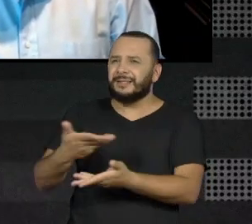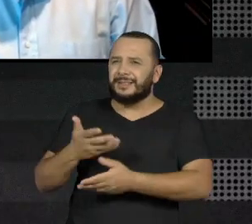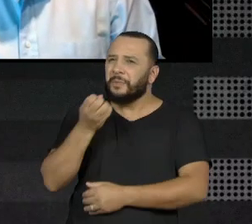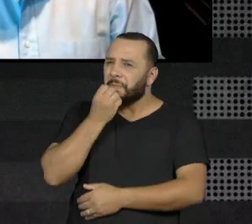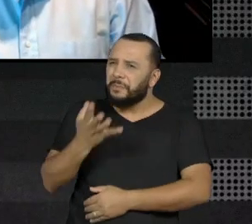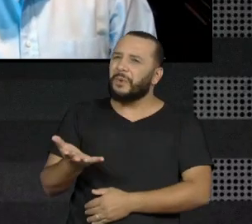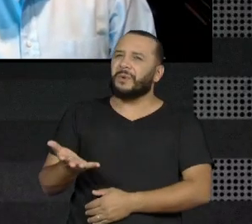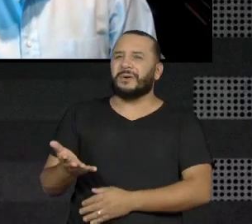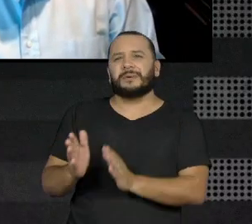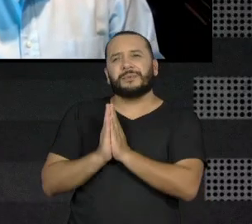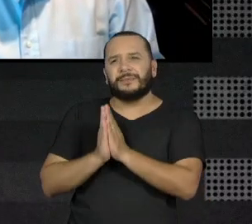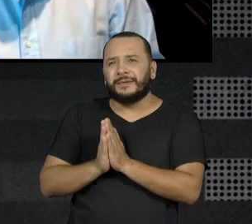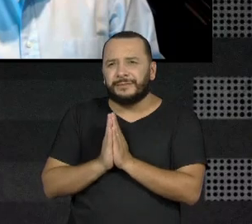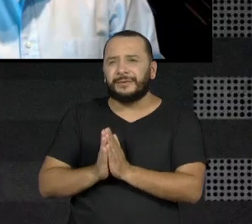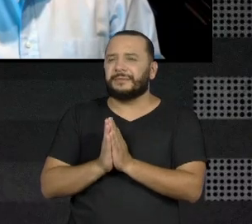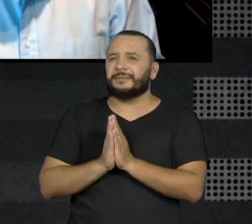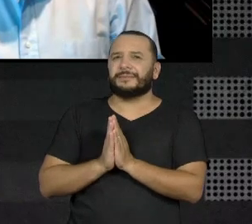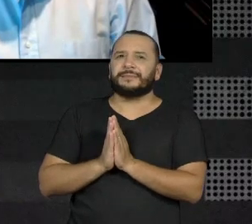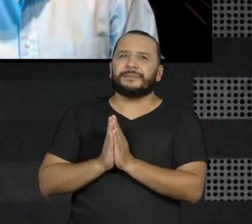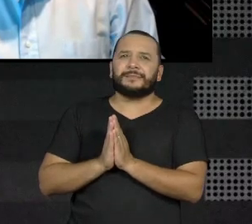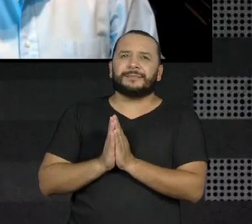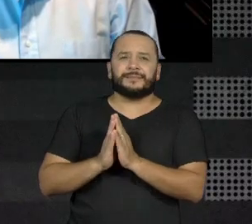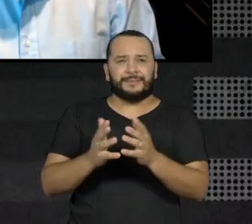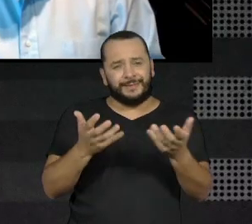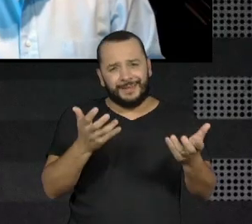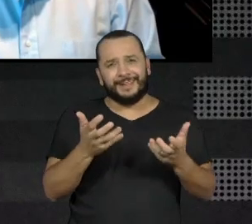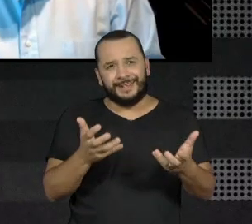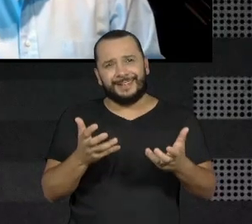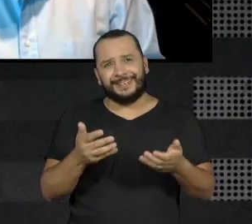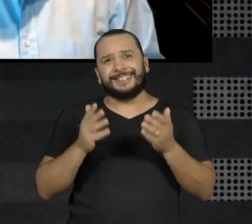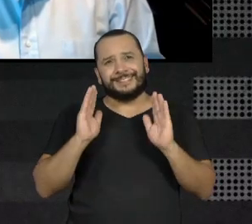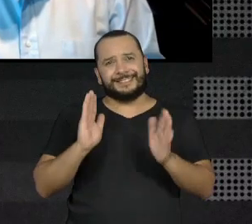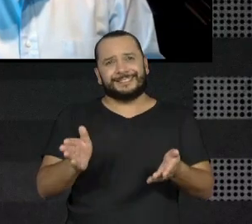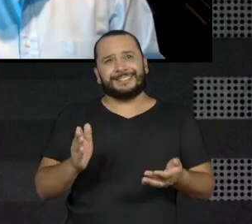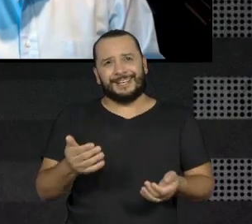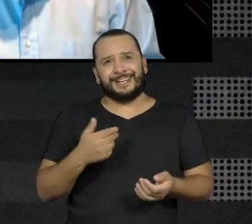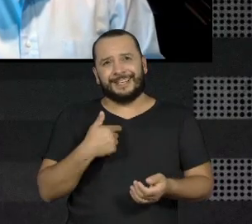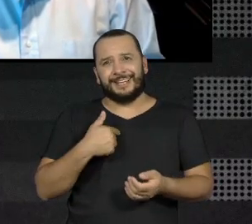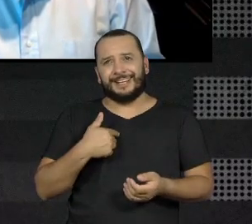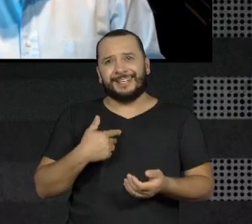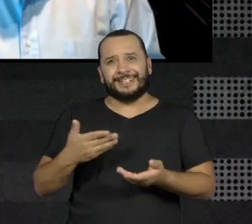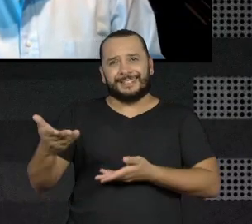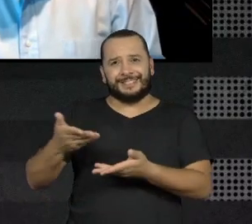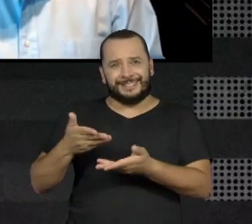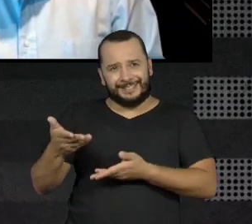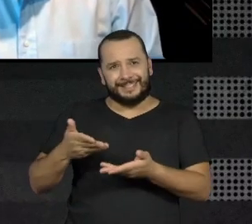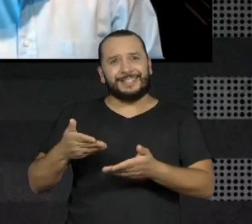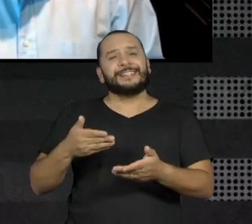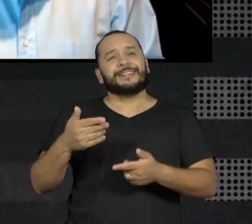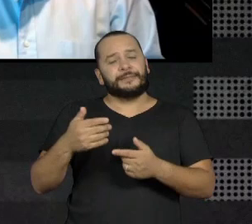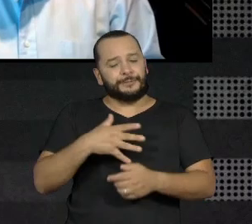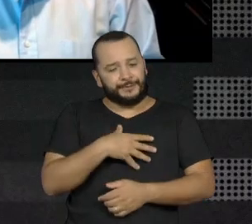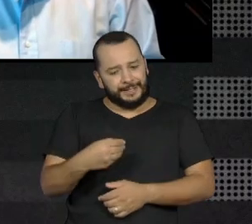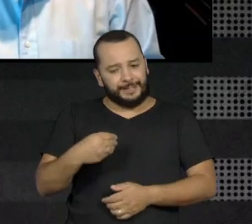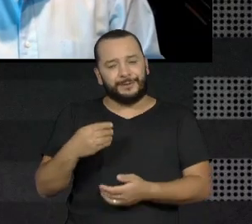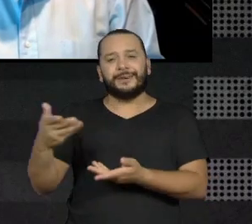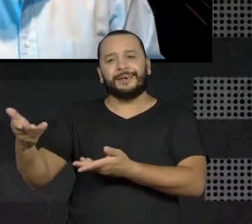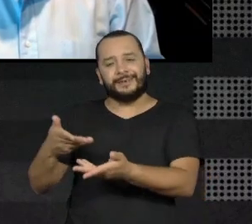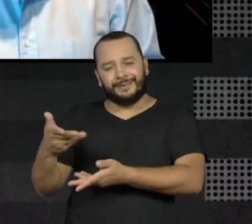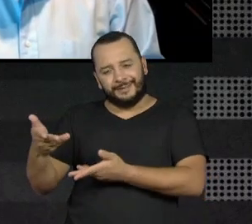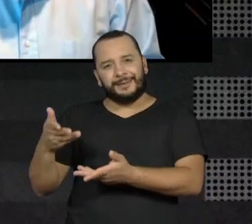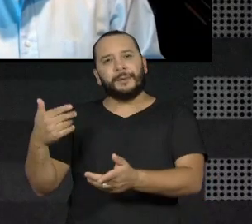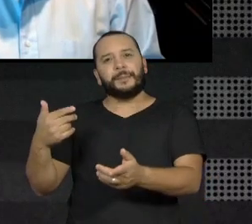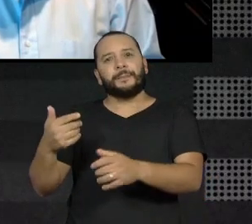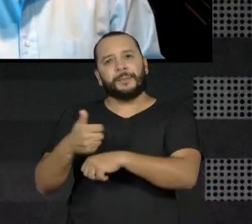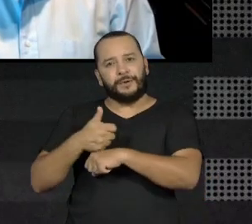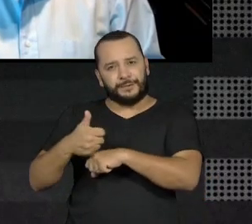uma relação que funcionasse tanto pessoalmente quanto profissionalmente, né? E assim tem sido desde